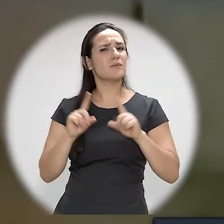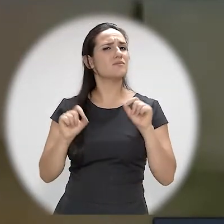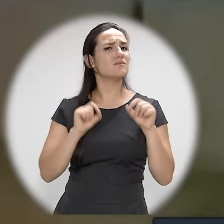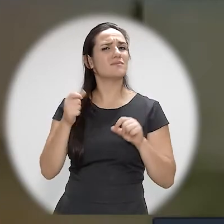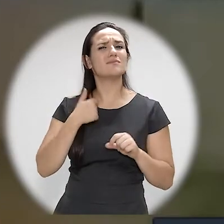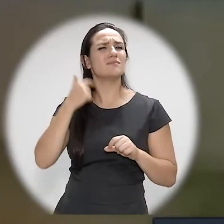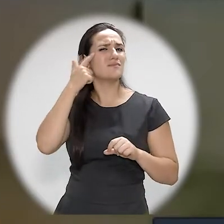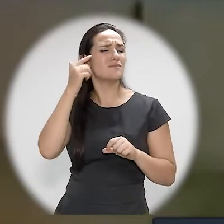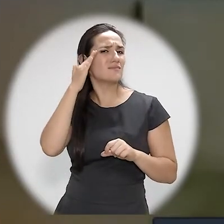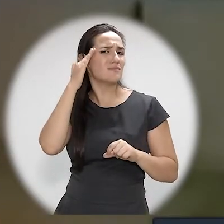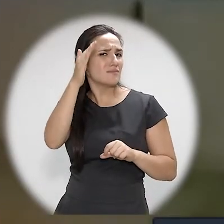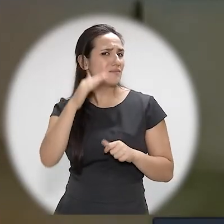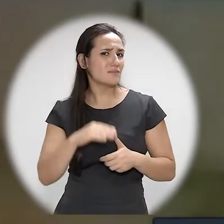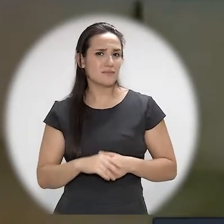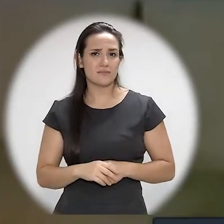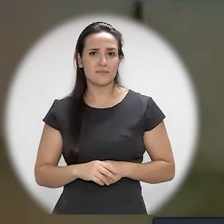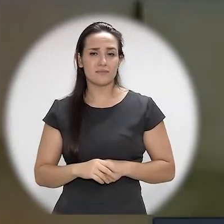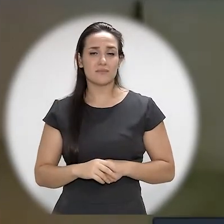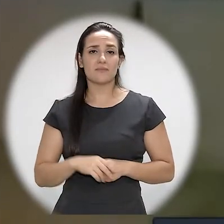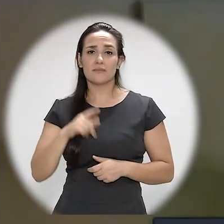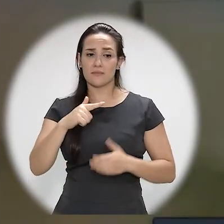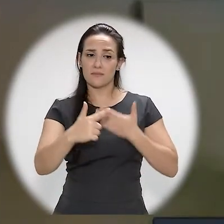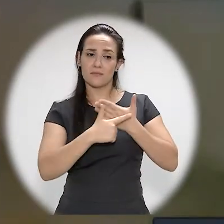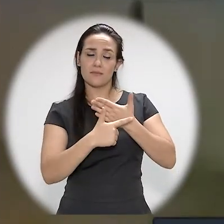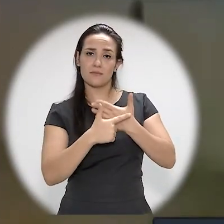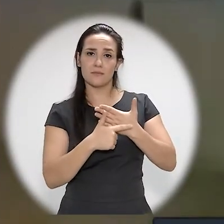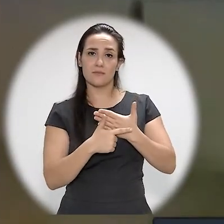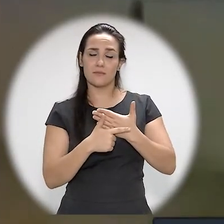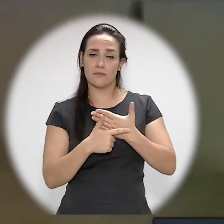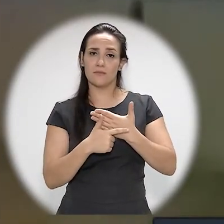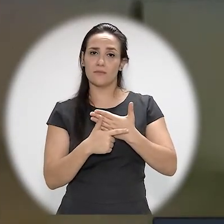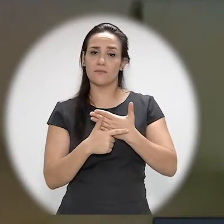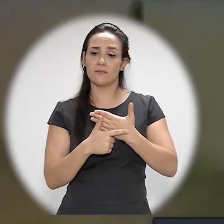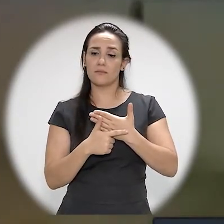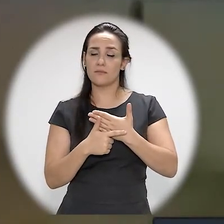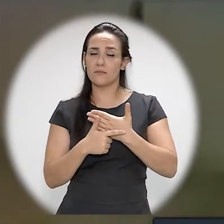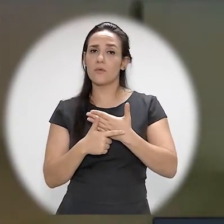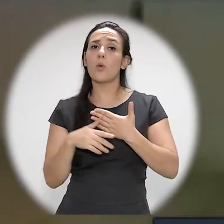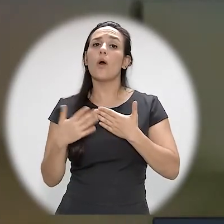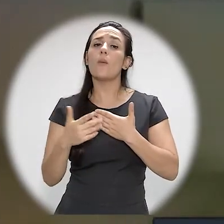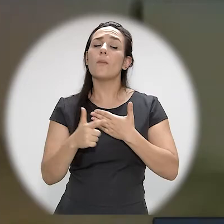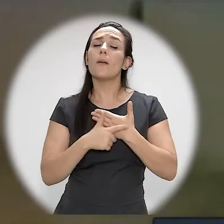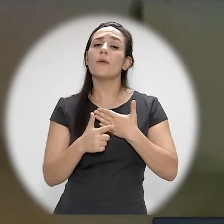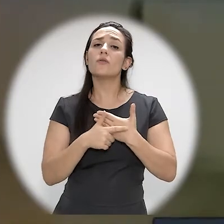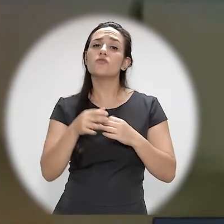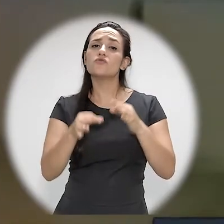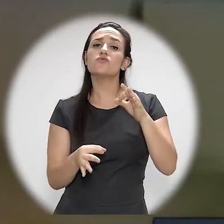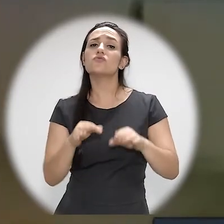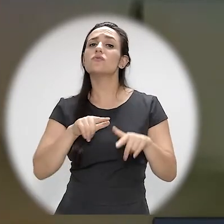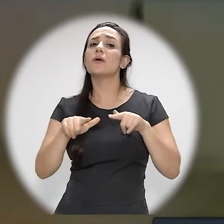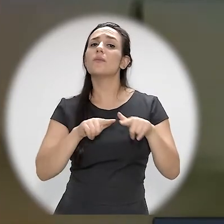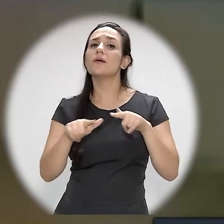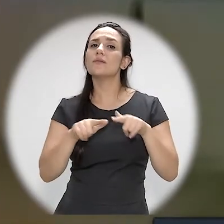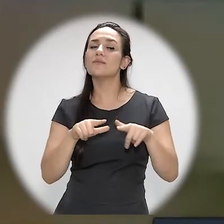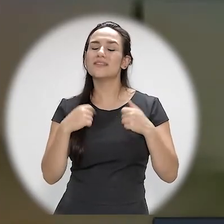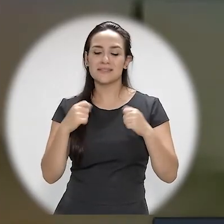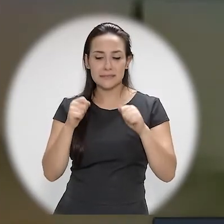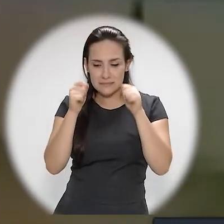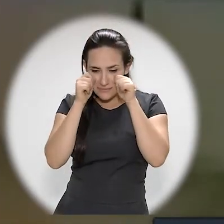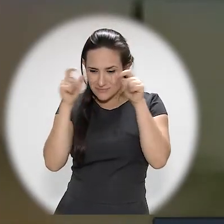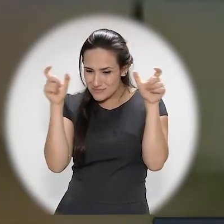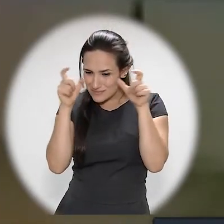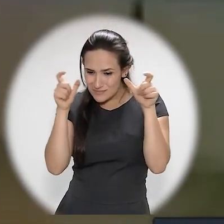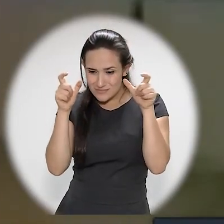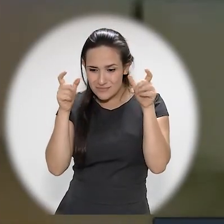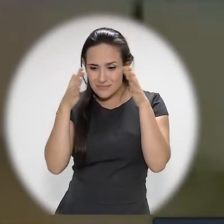aí em jogo, mas eu acho que o mais importante é o papel que a Justiça do Trabalho vai precisar passar a exercer daqui para frente, em